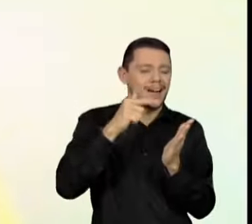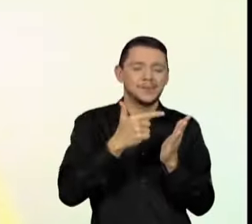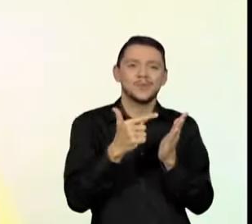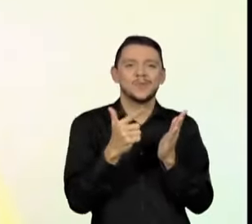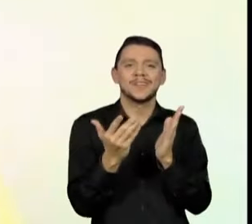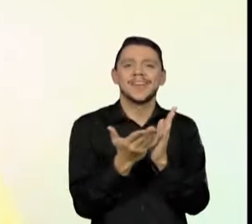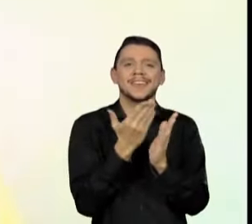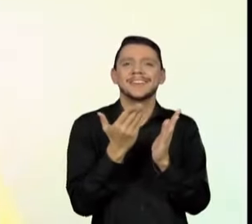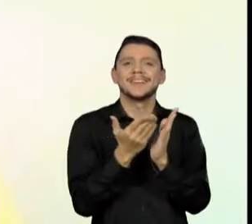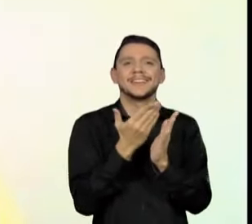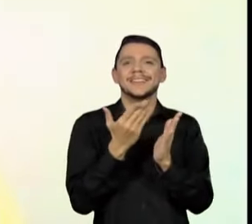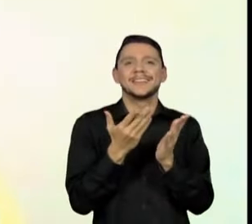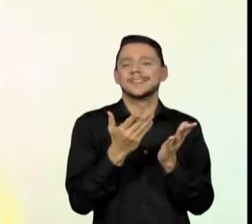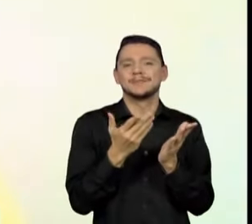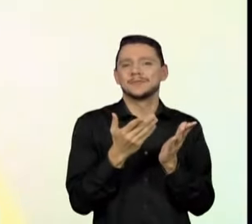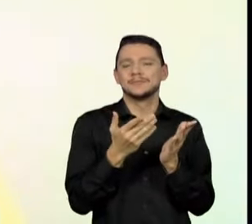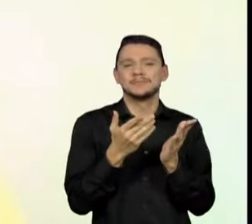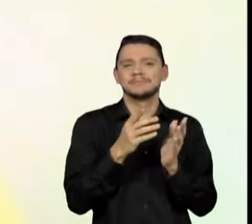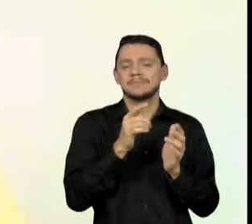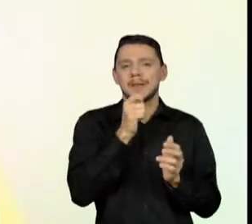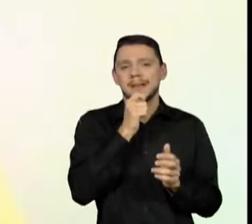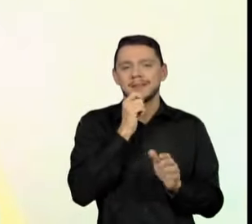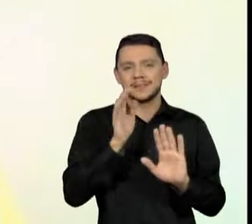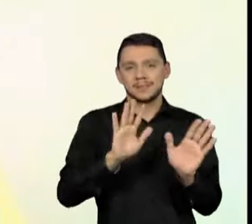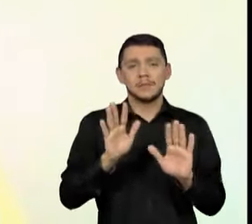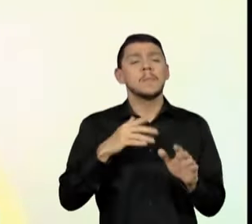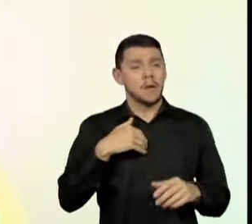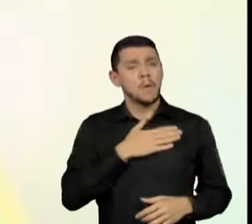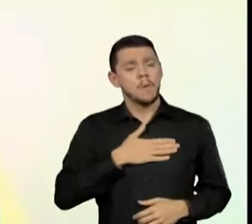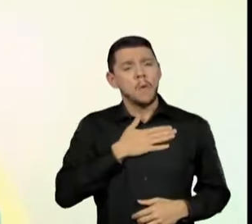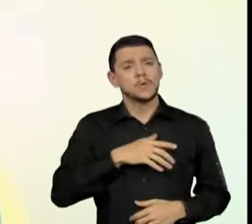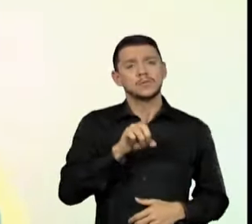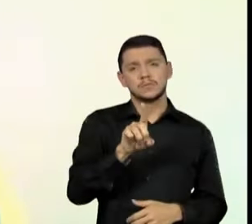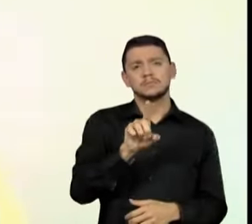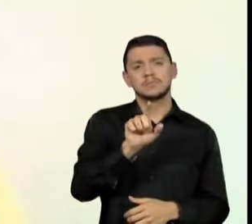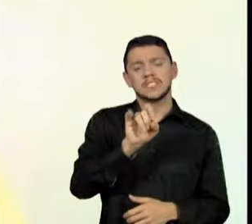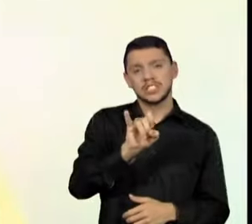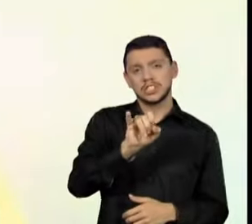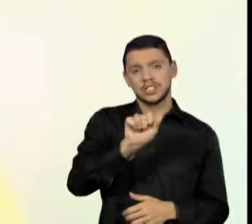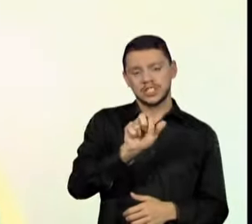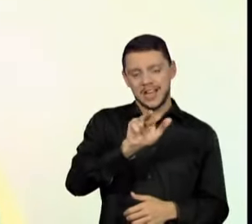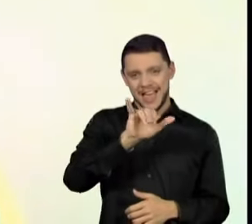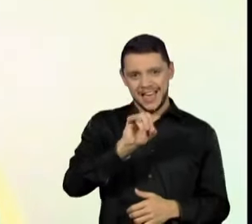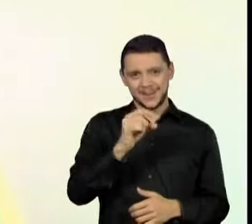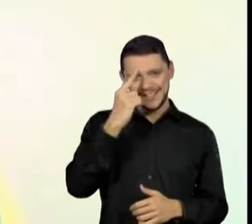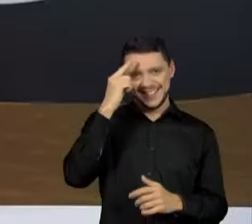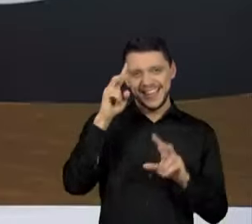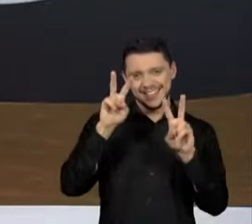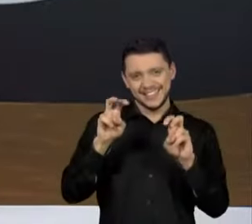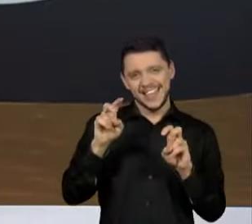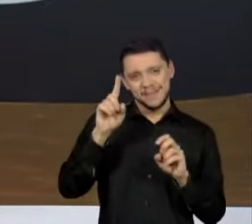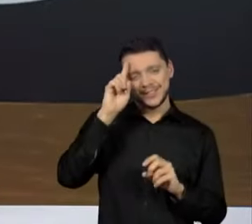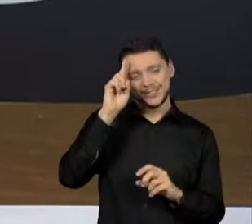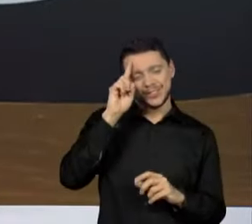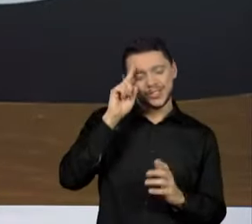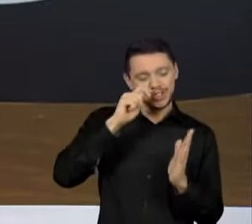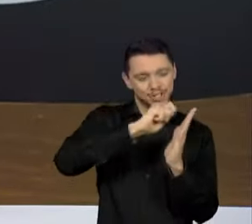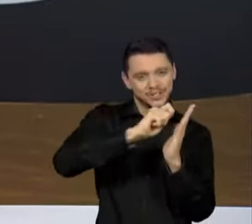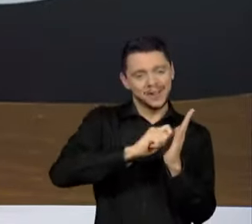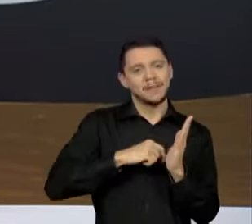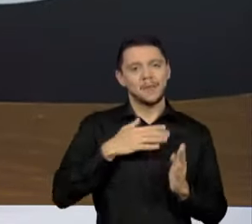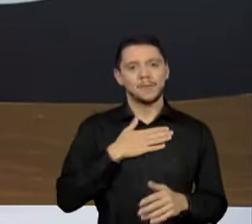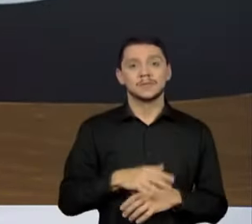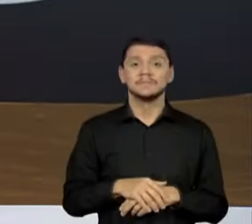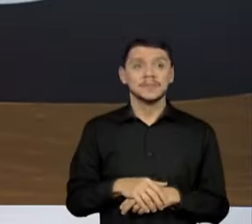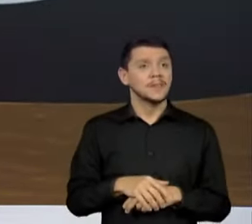memória escrito, não. Mas eu gosto de diário. Certo. Eu gosto dessa ideia. Então, vamos cultivar essa